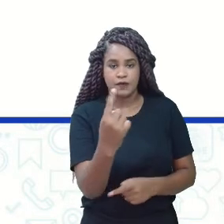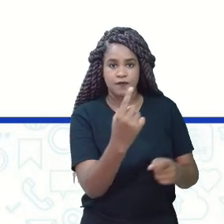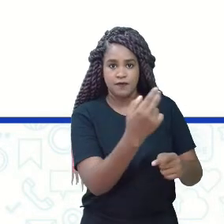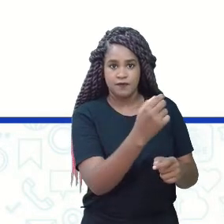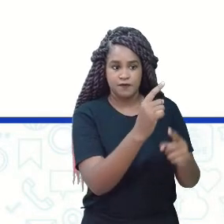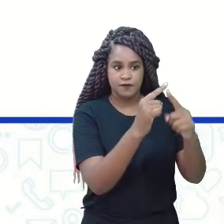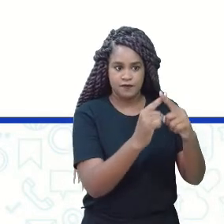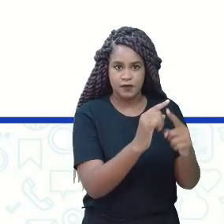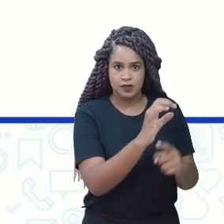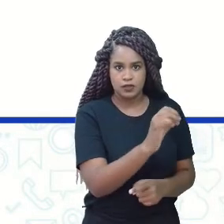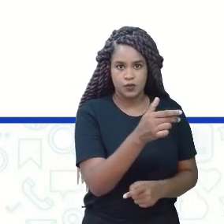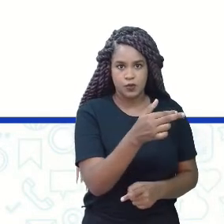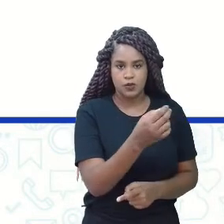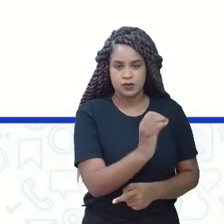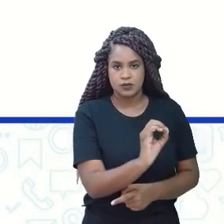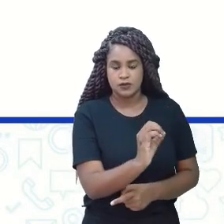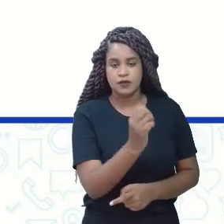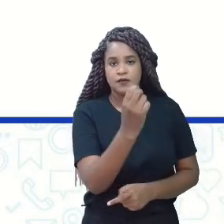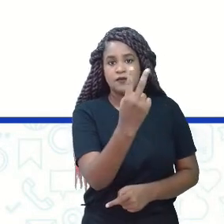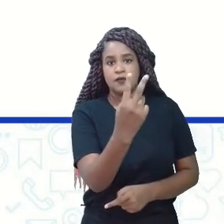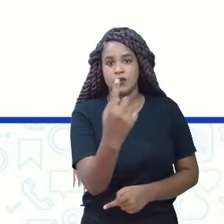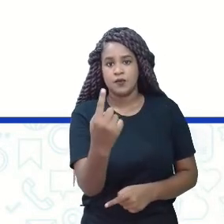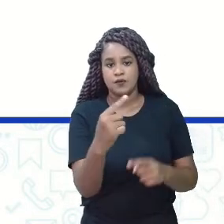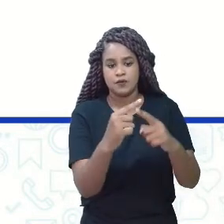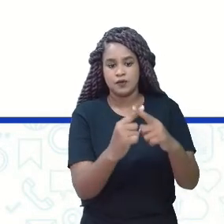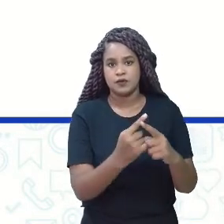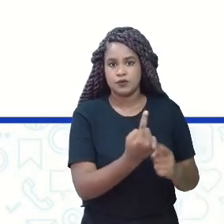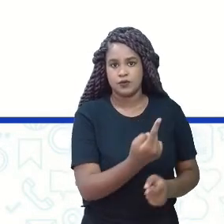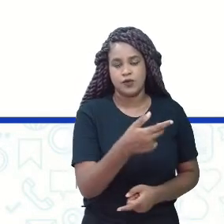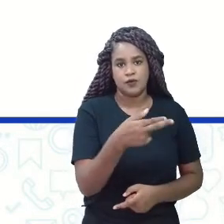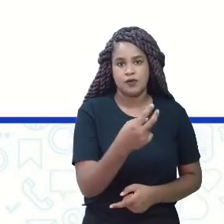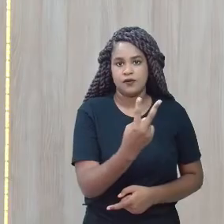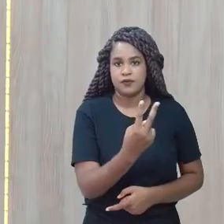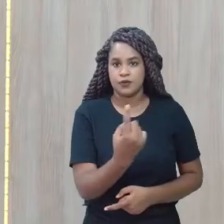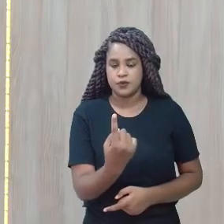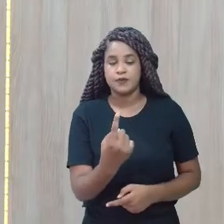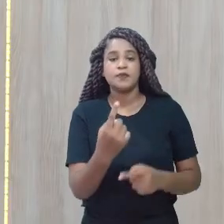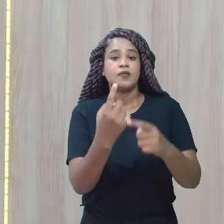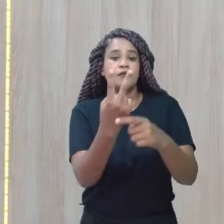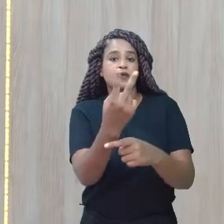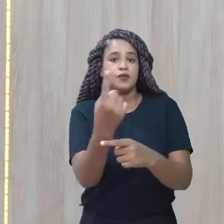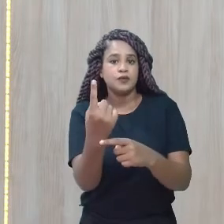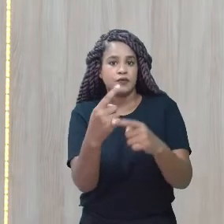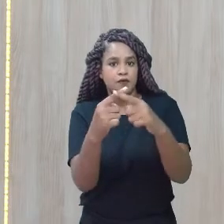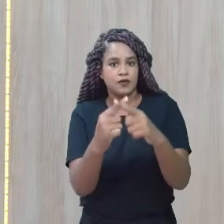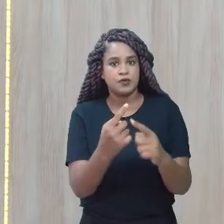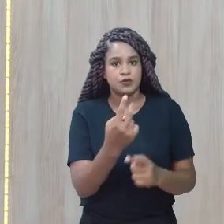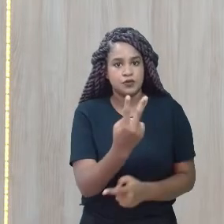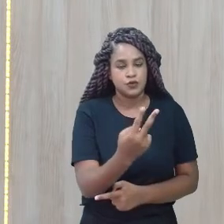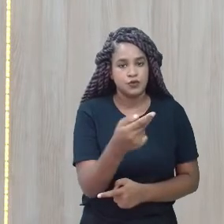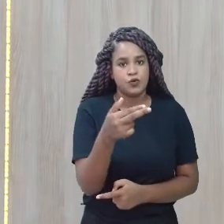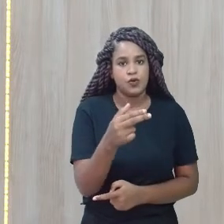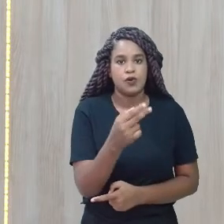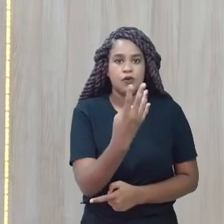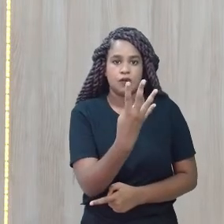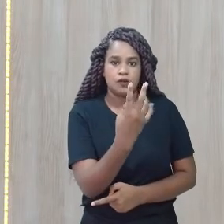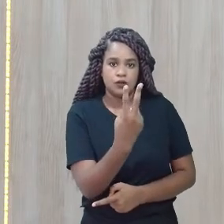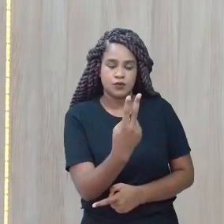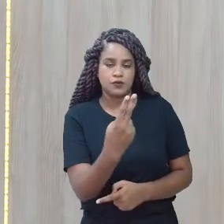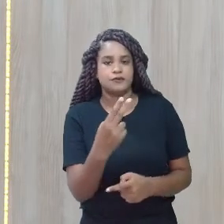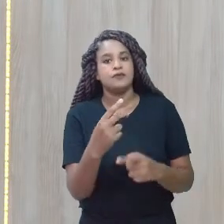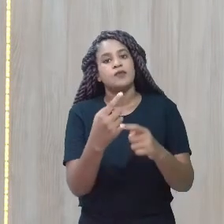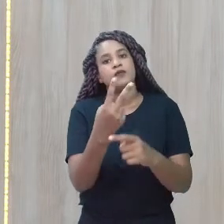vai dar 0, 21 vezes 1 vai dar 21, 21 vezes 2 vai dar 42, vezes 3 vai